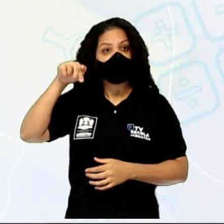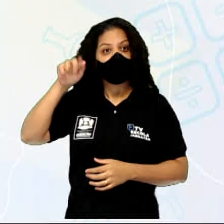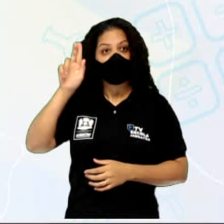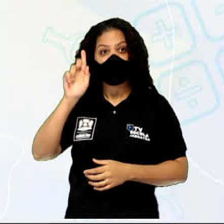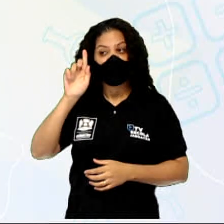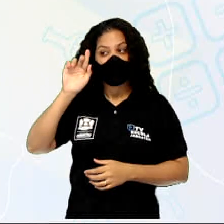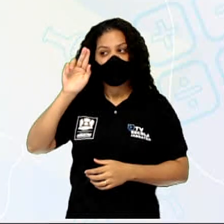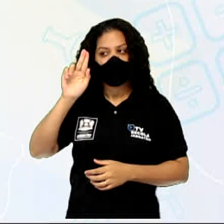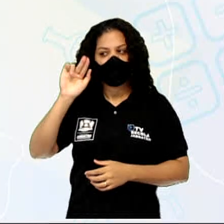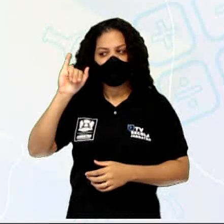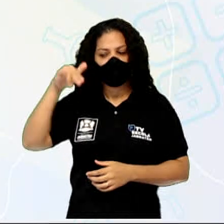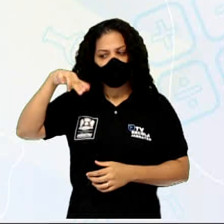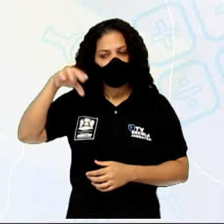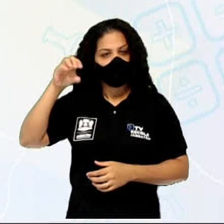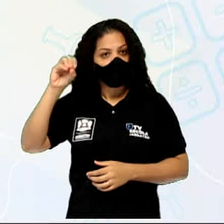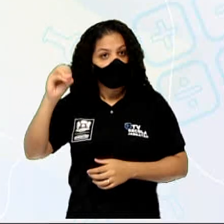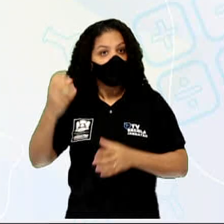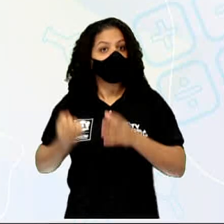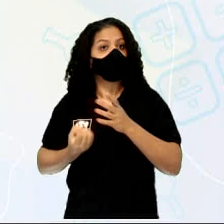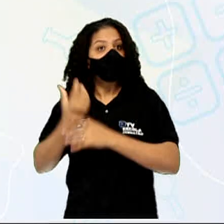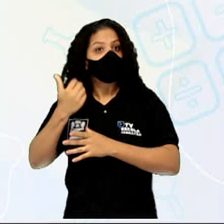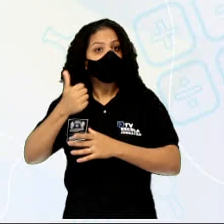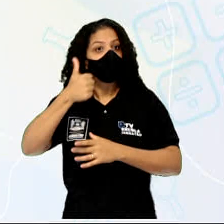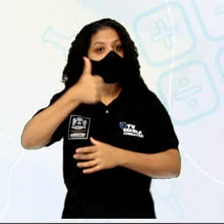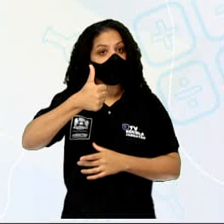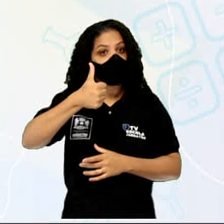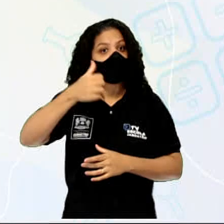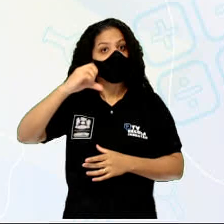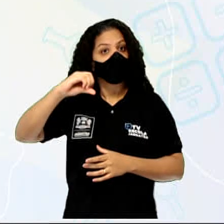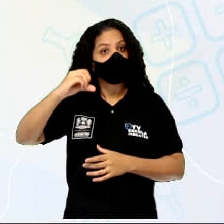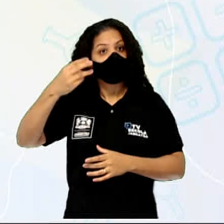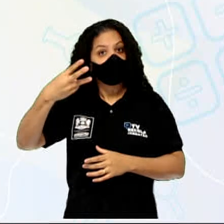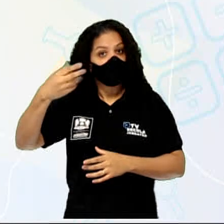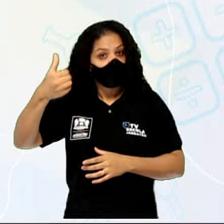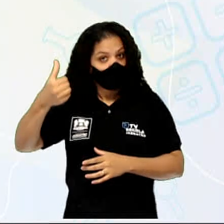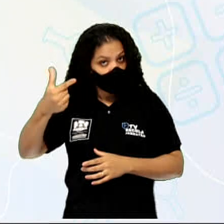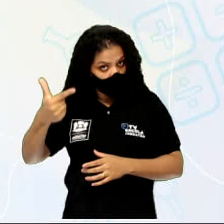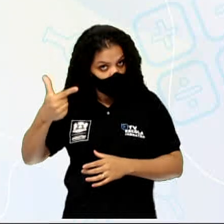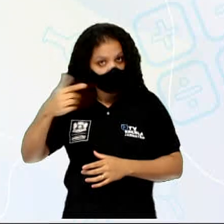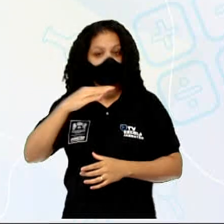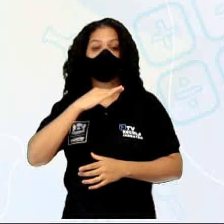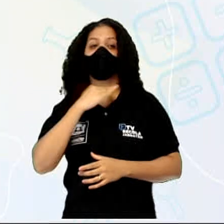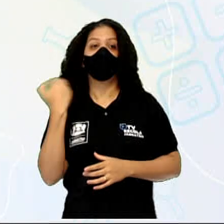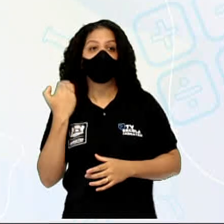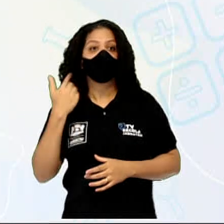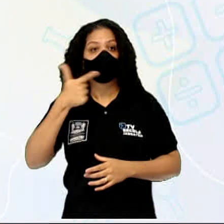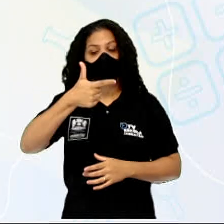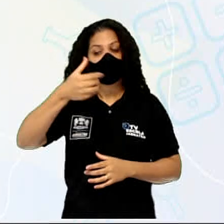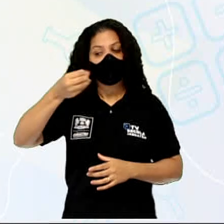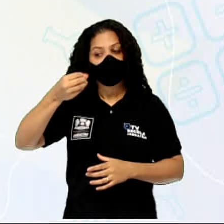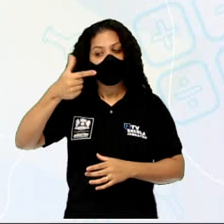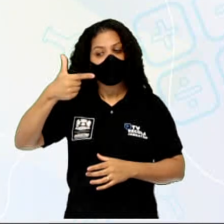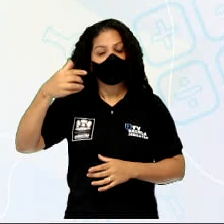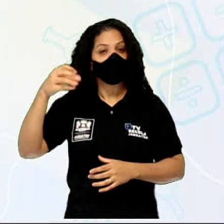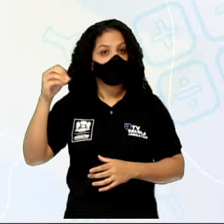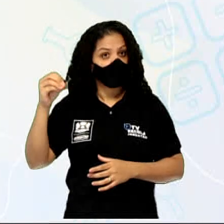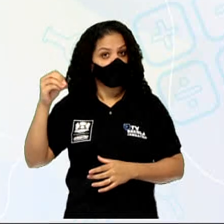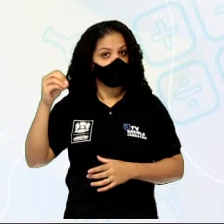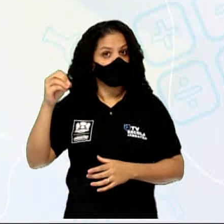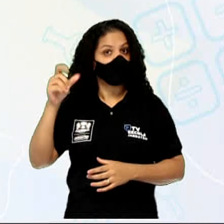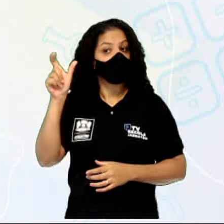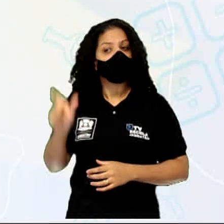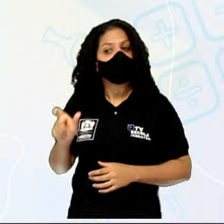de 2020. A menina é uma heroína contestadora, revolucionária,